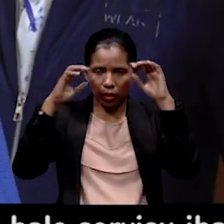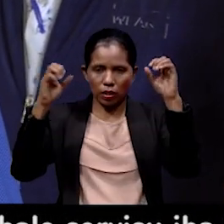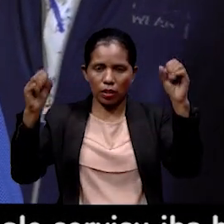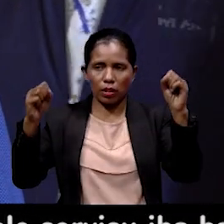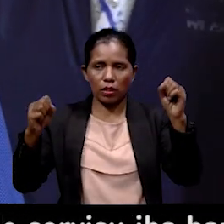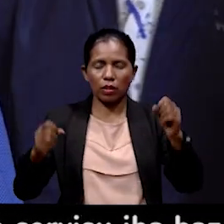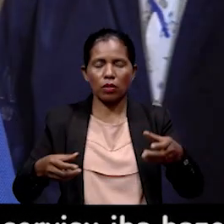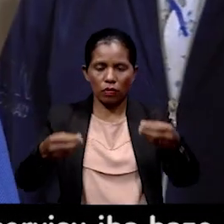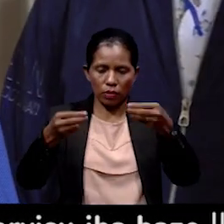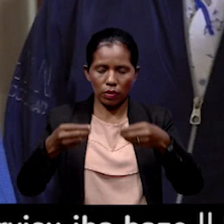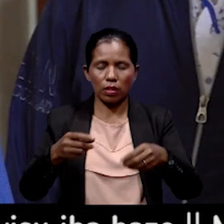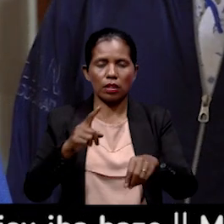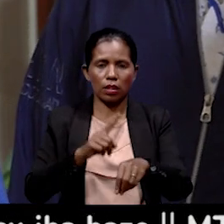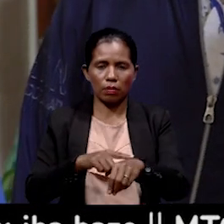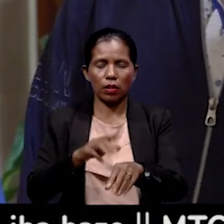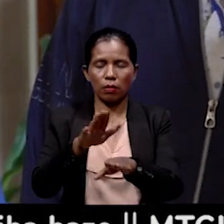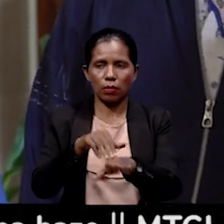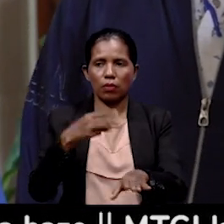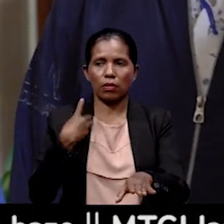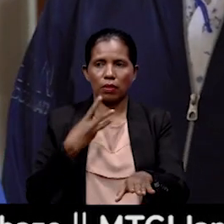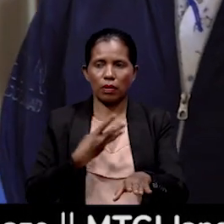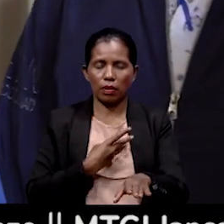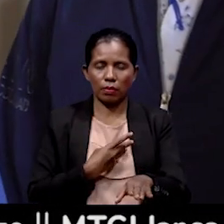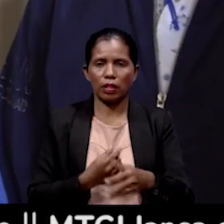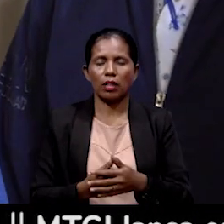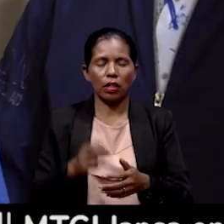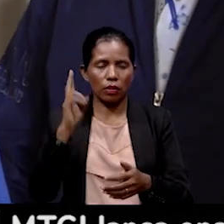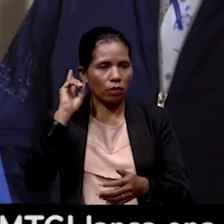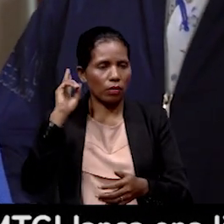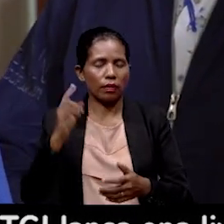foi no tempo, por exemplo, a mim, para. Rona